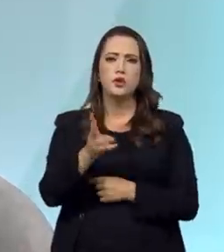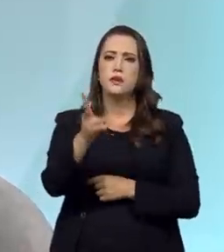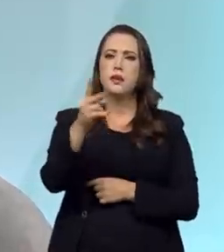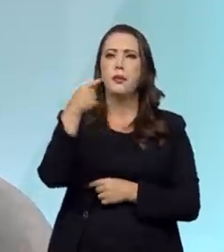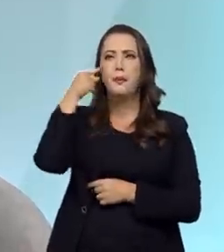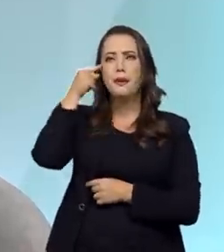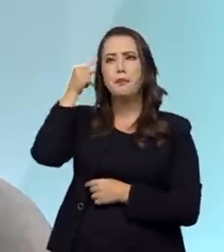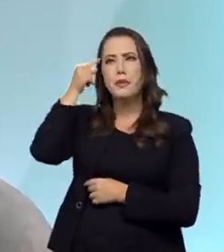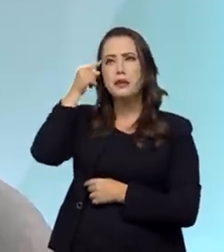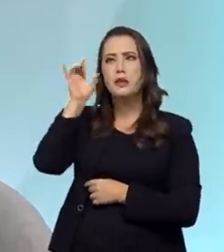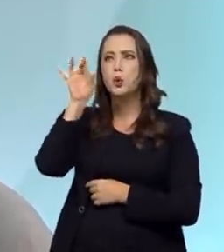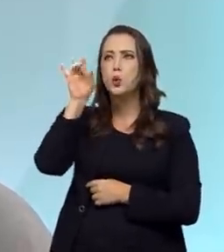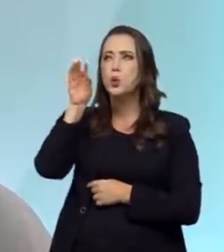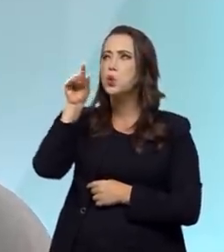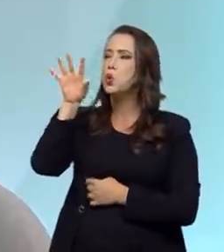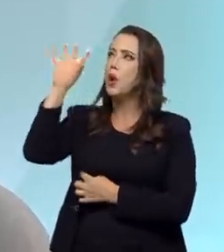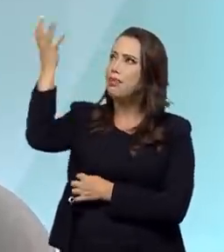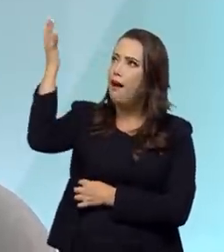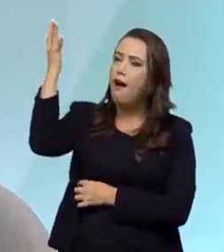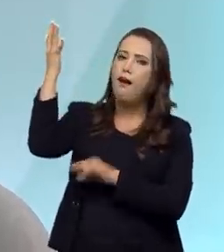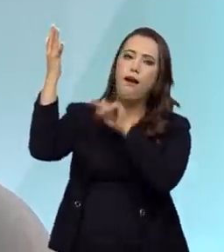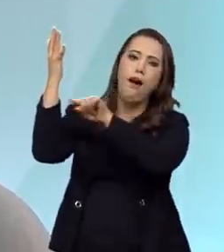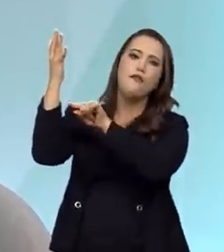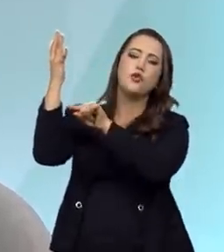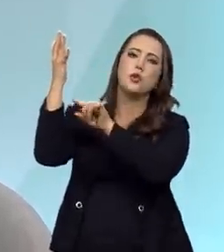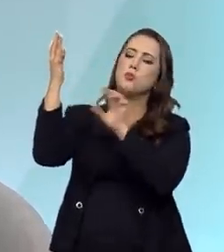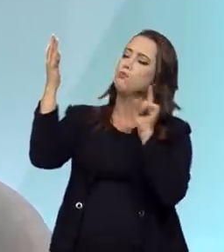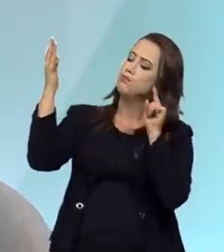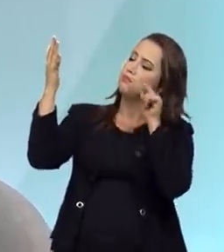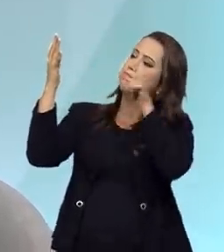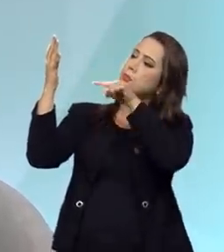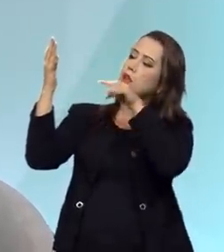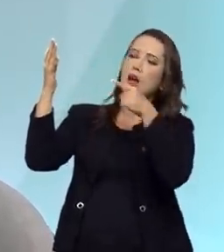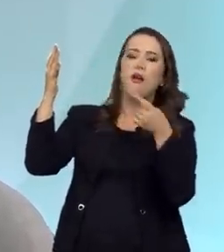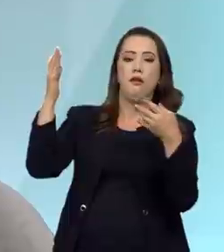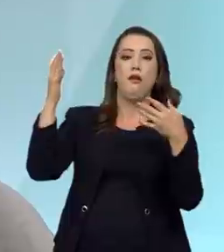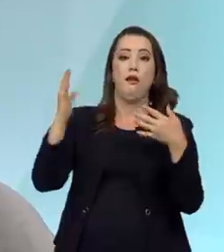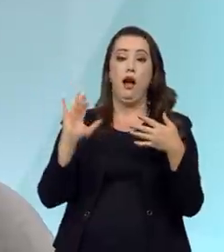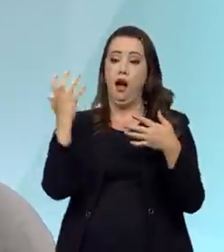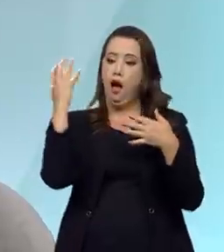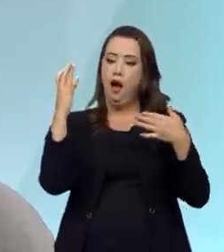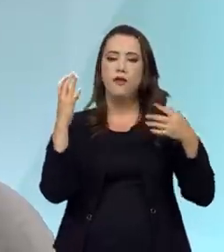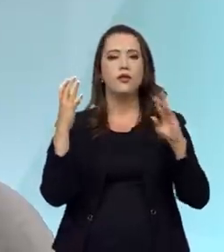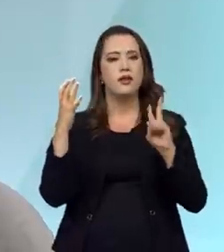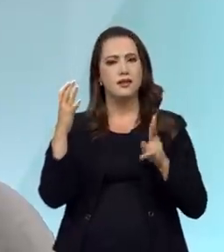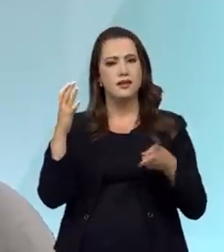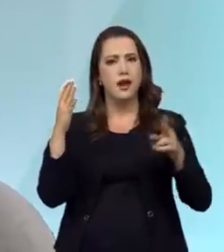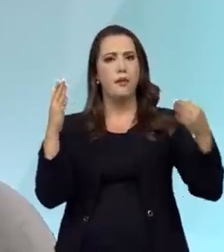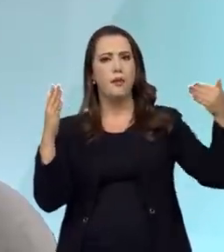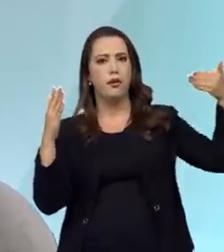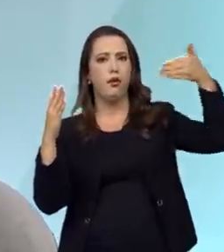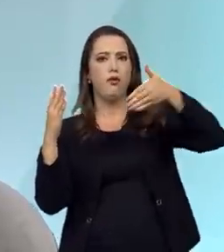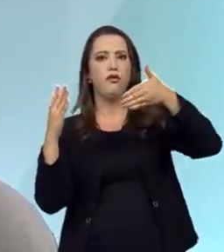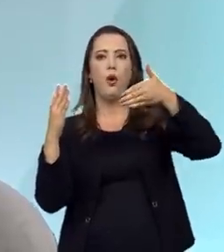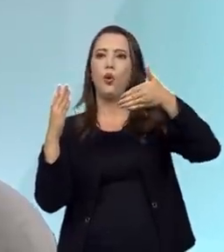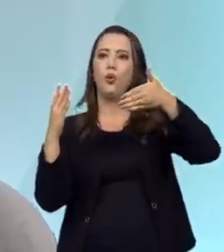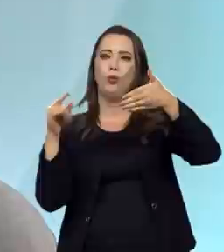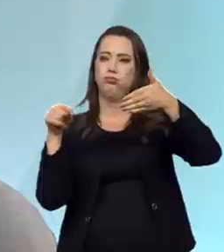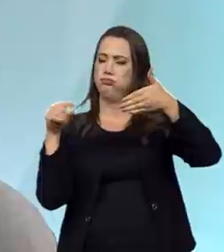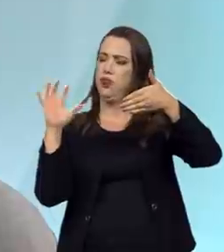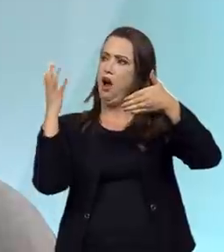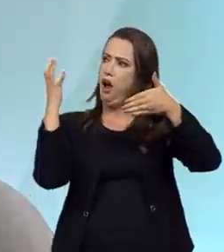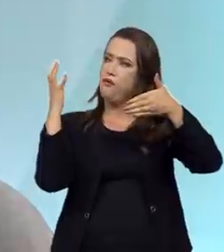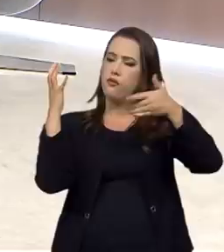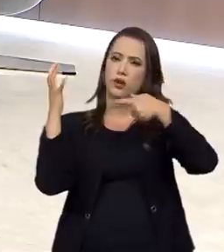a árvore e pouco nas pessoas que cuidam de árvore o que faz essa proteção eu acho que essa diferença essa mudança de foco pode